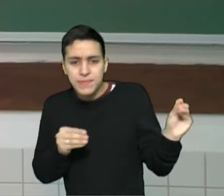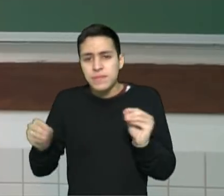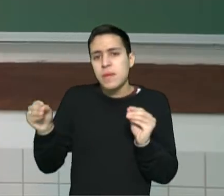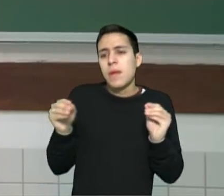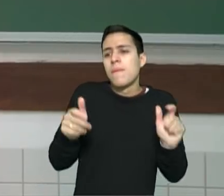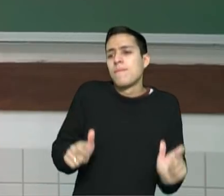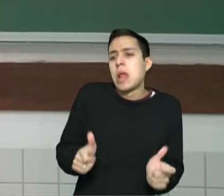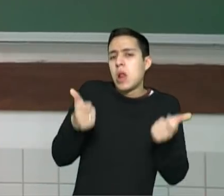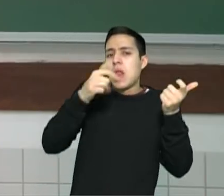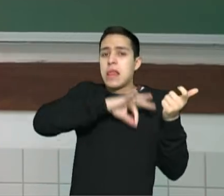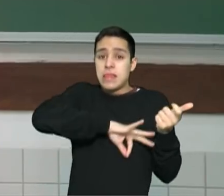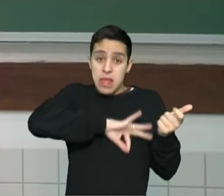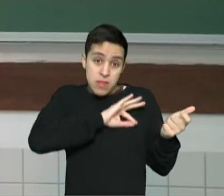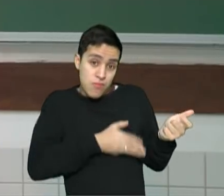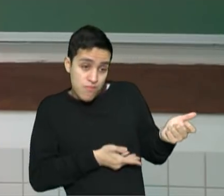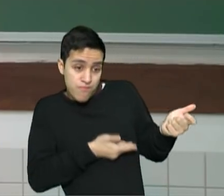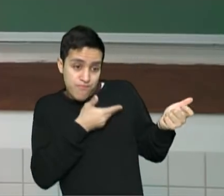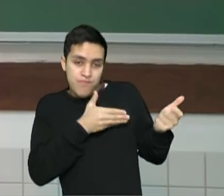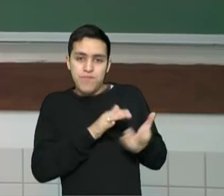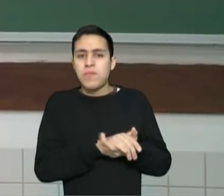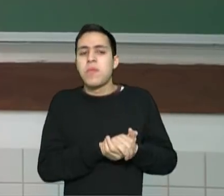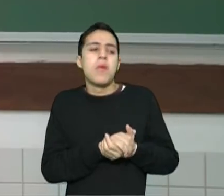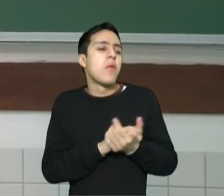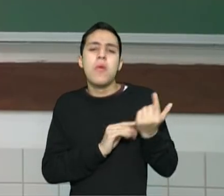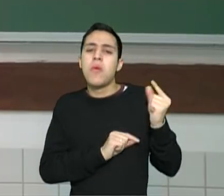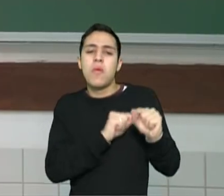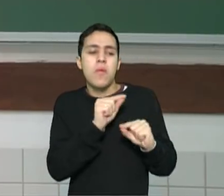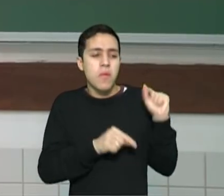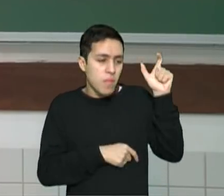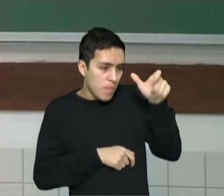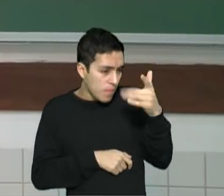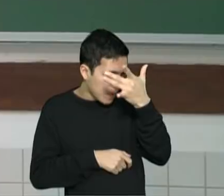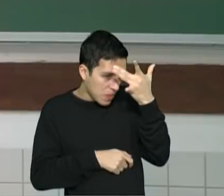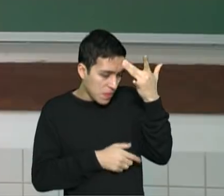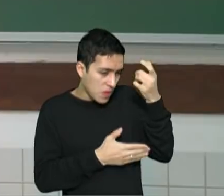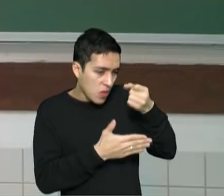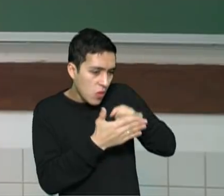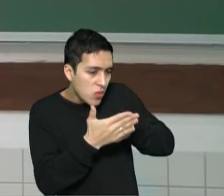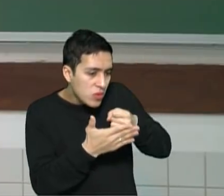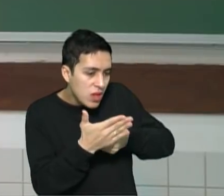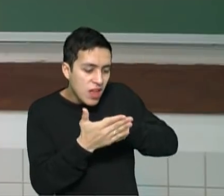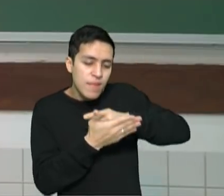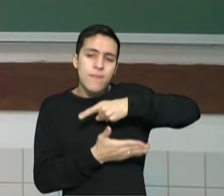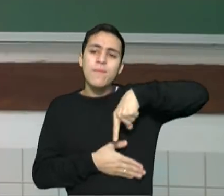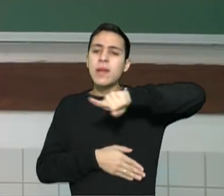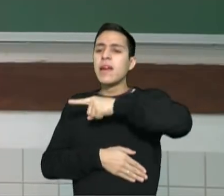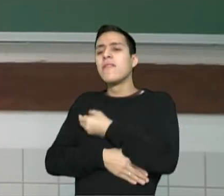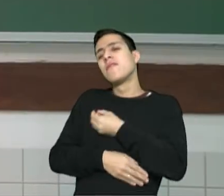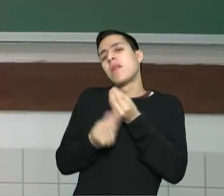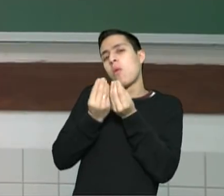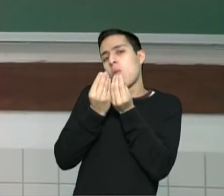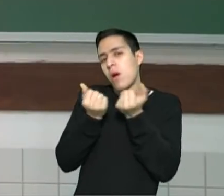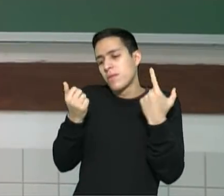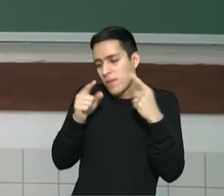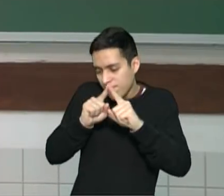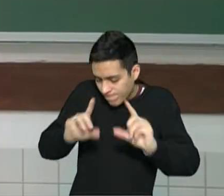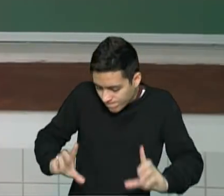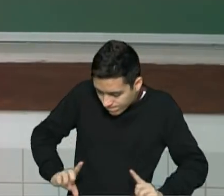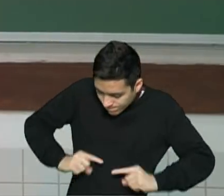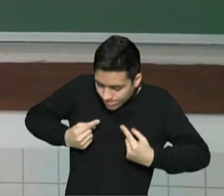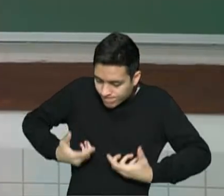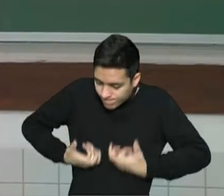melhoria de salário, enfim, o que o trabalhador deve lutar para a melhoria da sua qualidade de vida e de estímulo ao